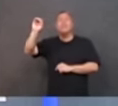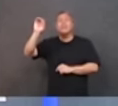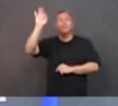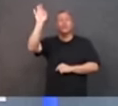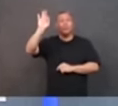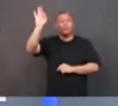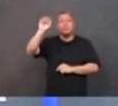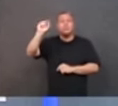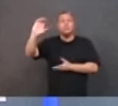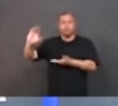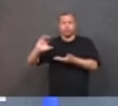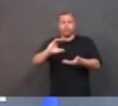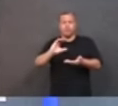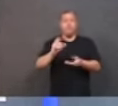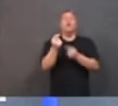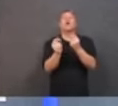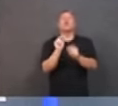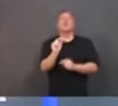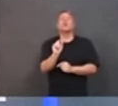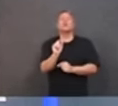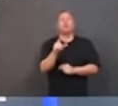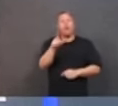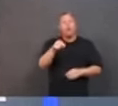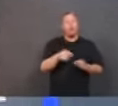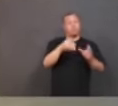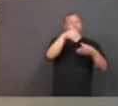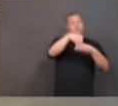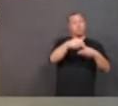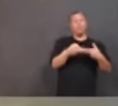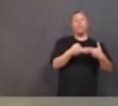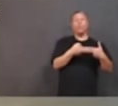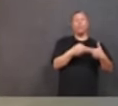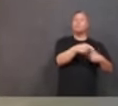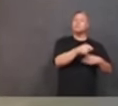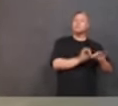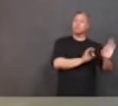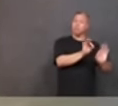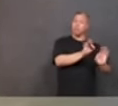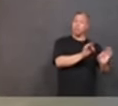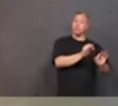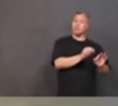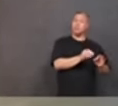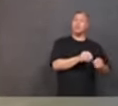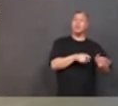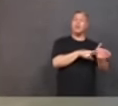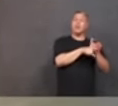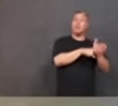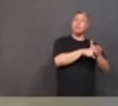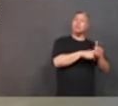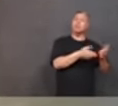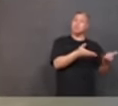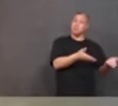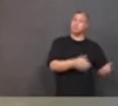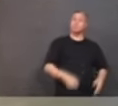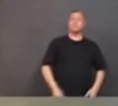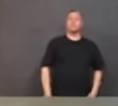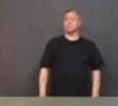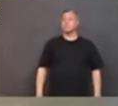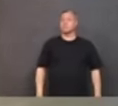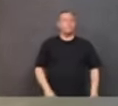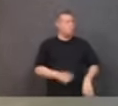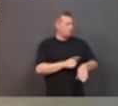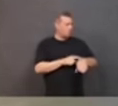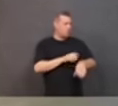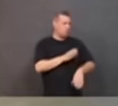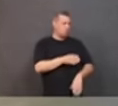vem justamente dos projetos de pesquisa aplicada envolvendo a comunidade. Tempo esgotado, professor Walder.